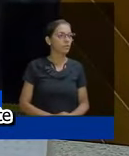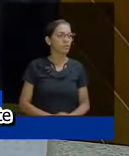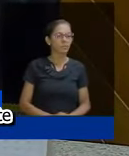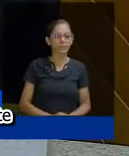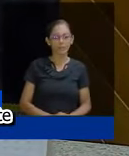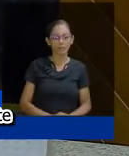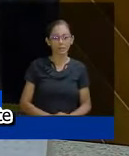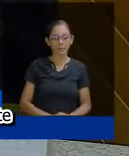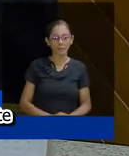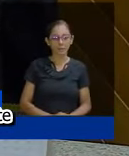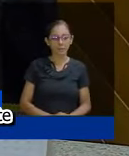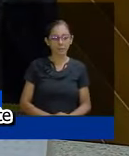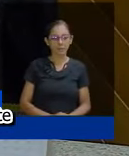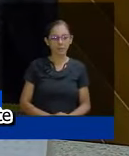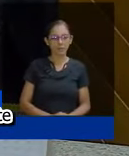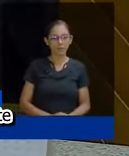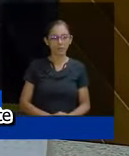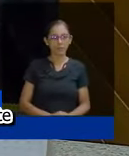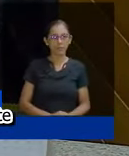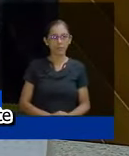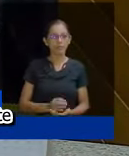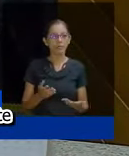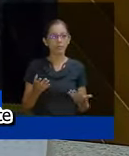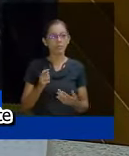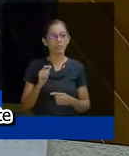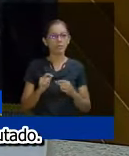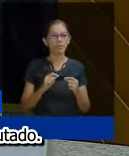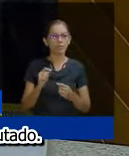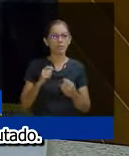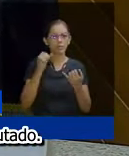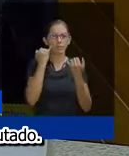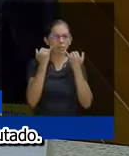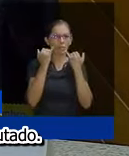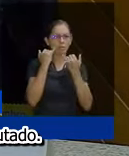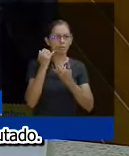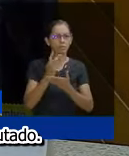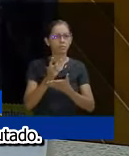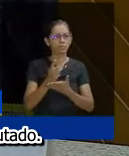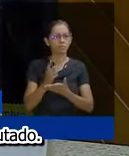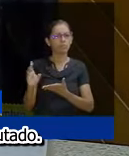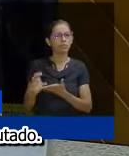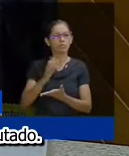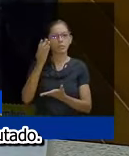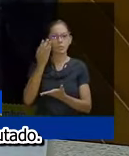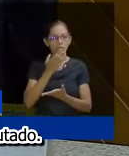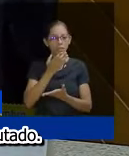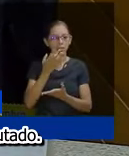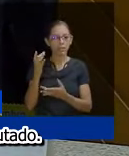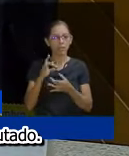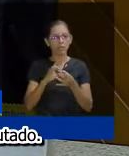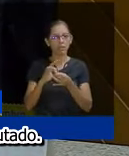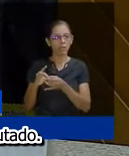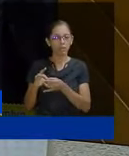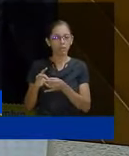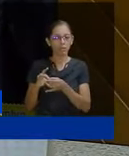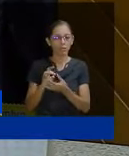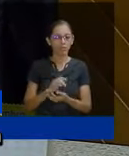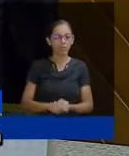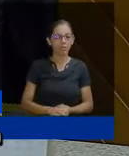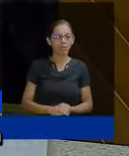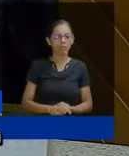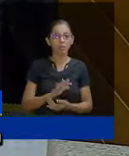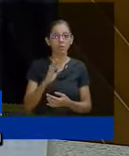Nesse ponto, vale trazer a informação constante do procedimento de tomada de contas especial da FUNASA relativa ao convênio não executado,